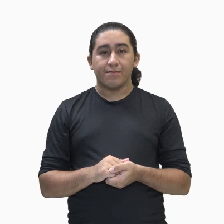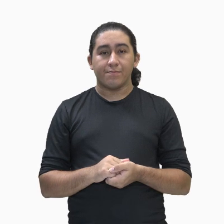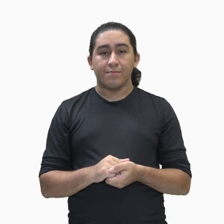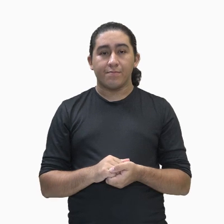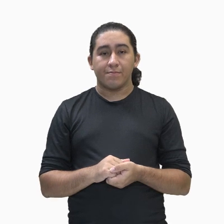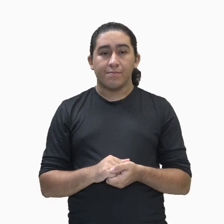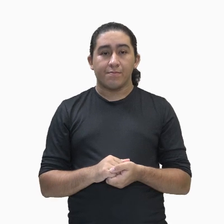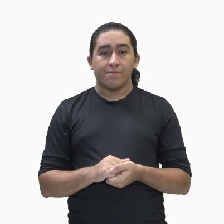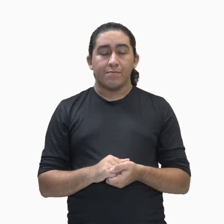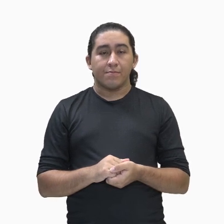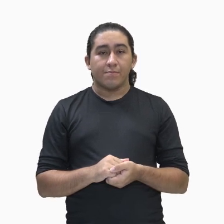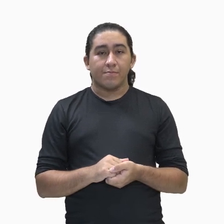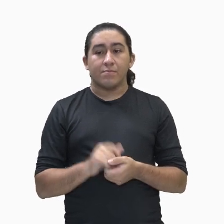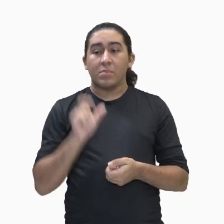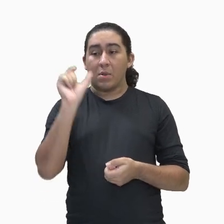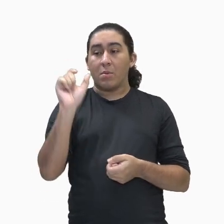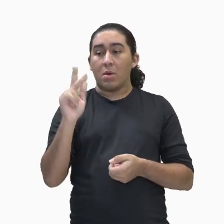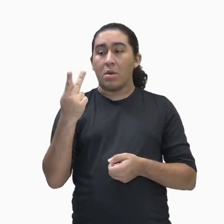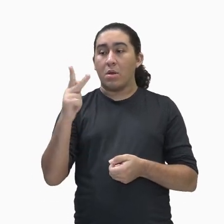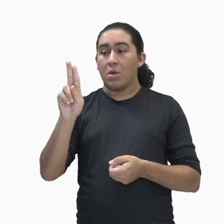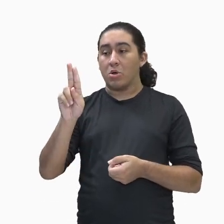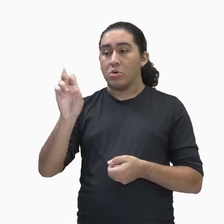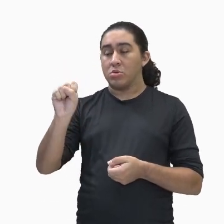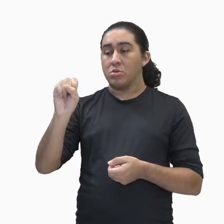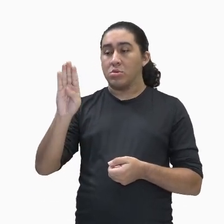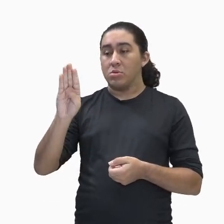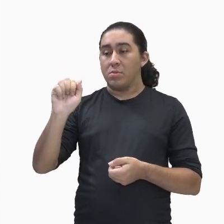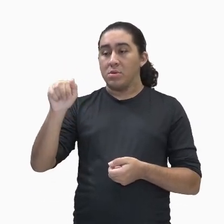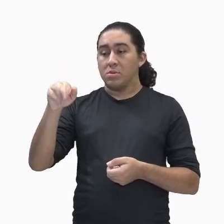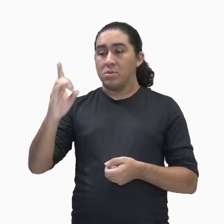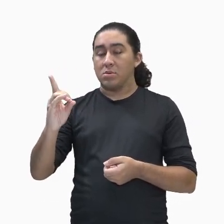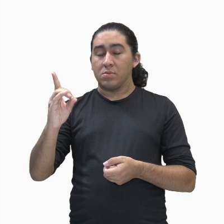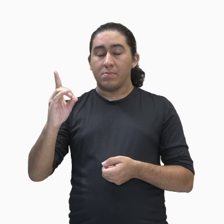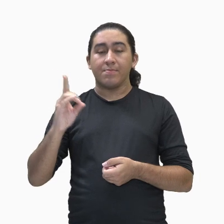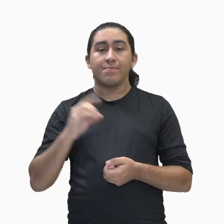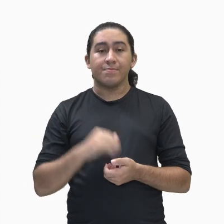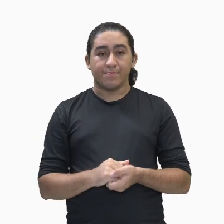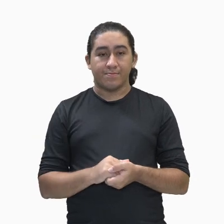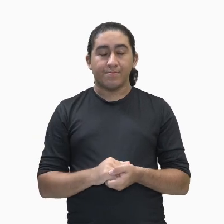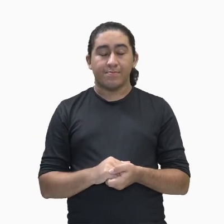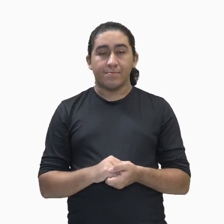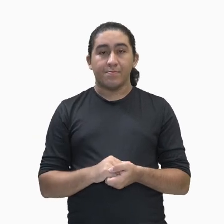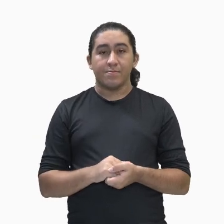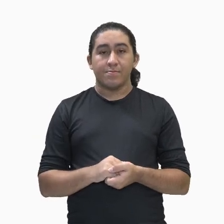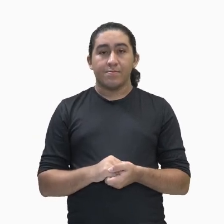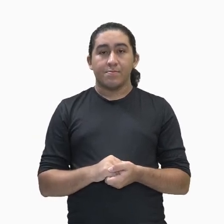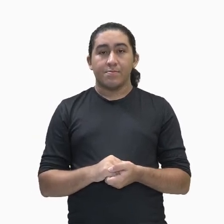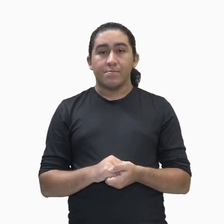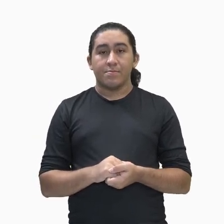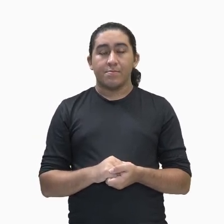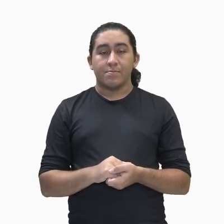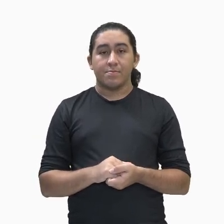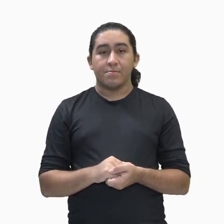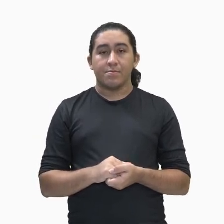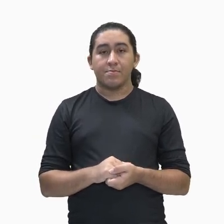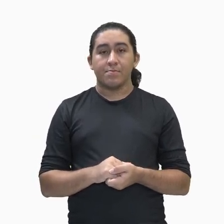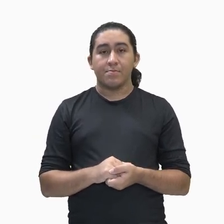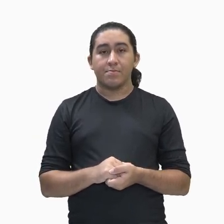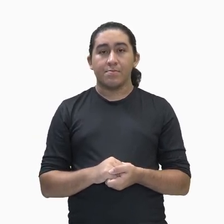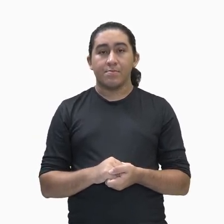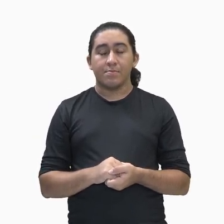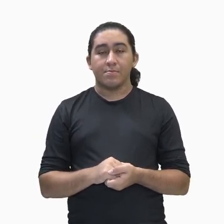Cousin. Então, aí nós temos aí essa relação dos titios, titias e sobrinhos. Continuando,